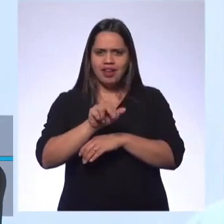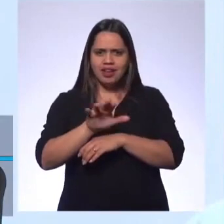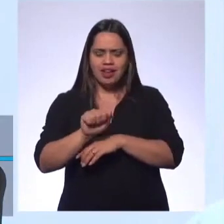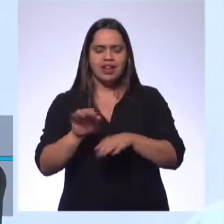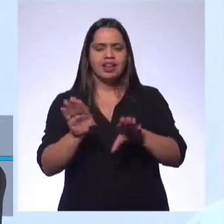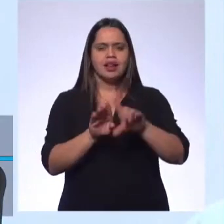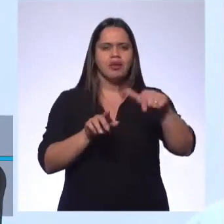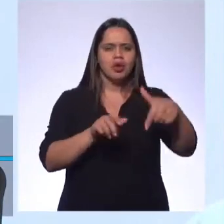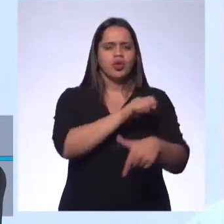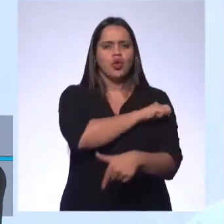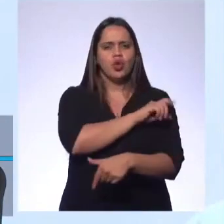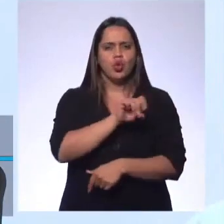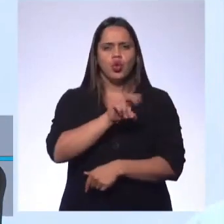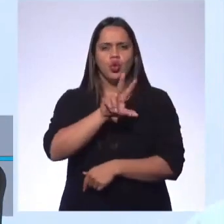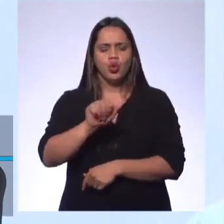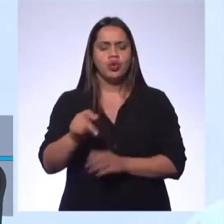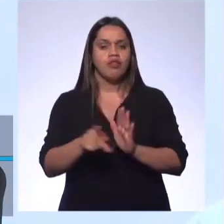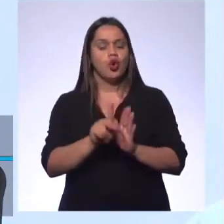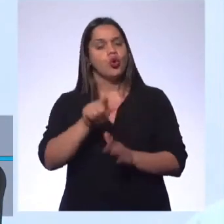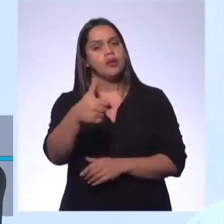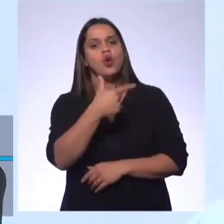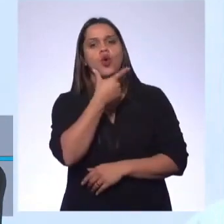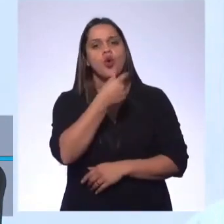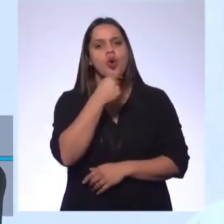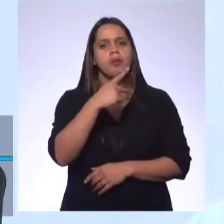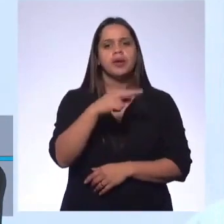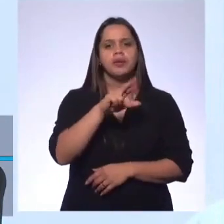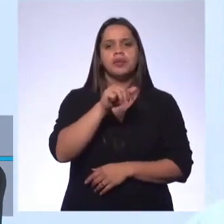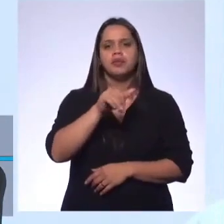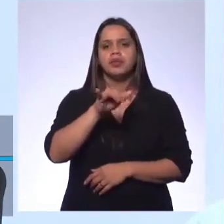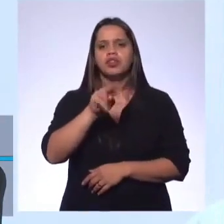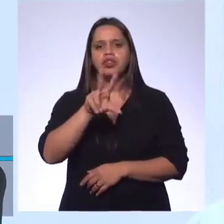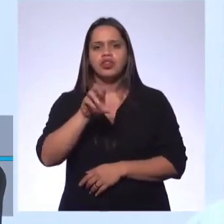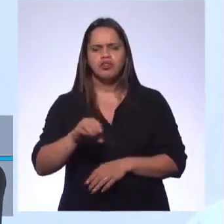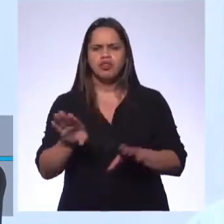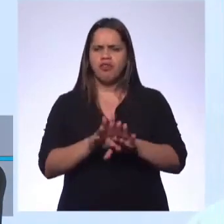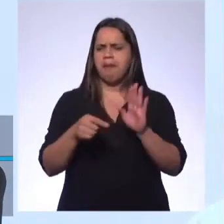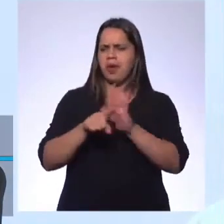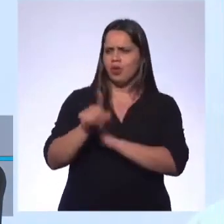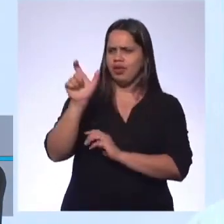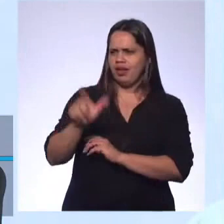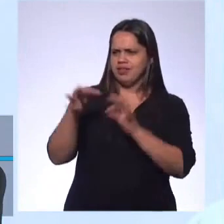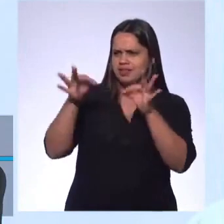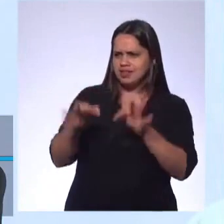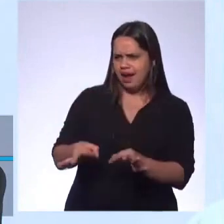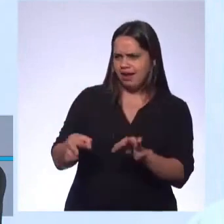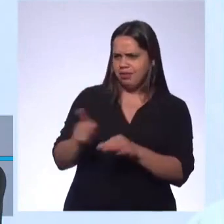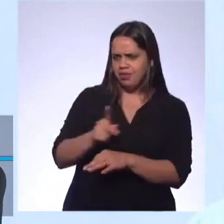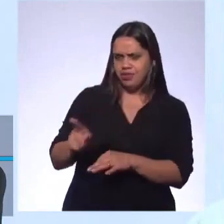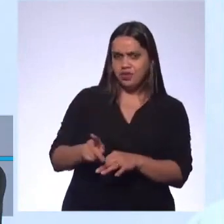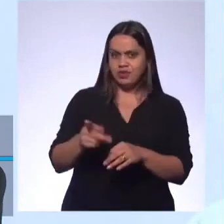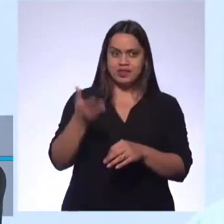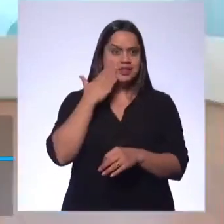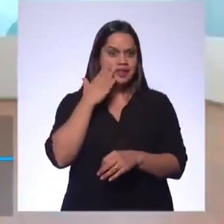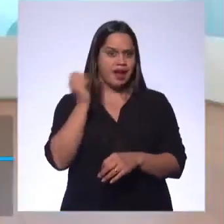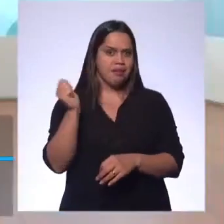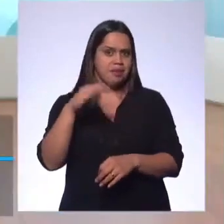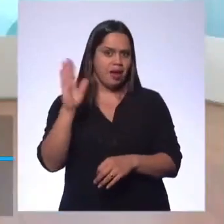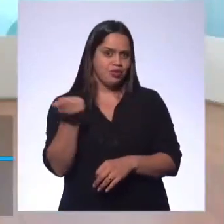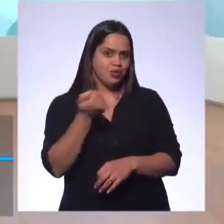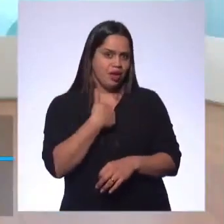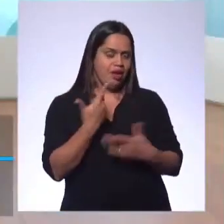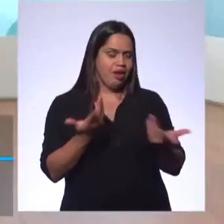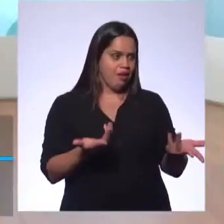Homem Primitivo. E está todo mundo falando que é o Homem das Cavernas. Está certa a resposta, professora? Você que sabe mais do que